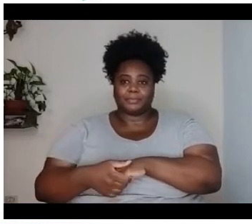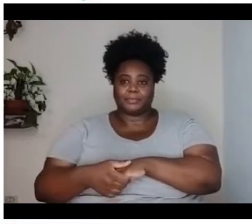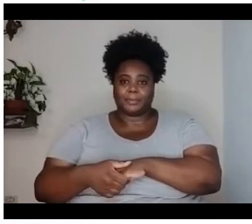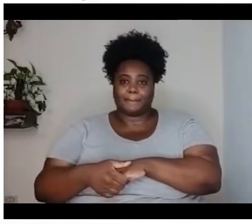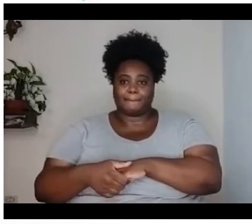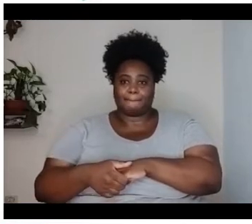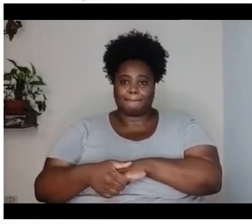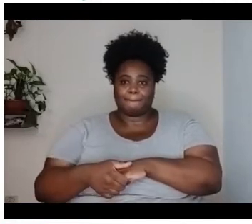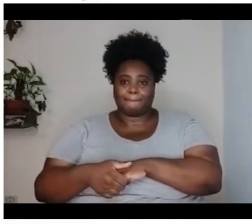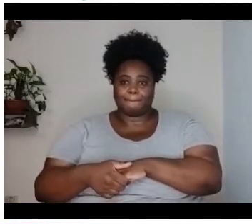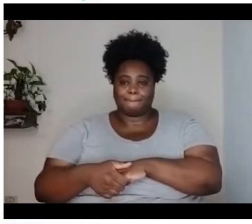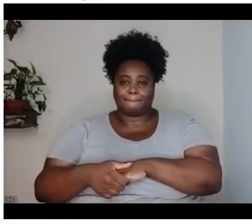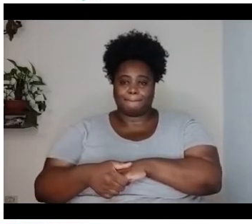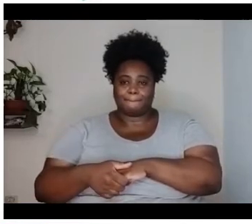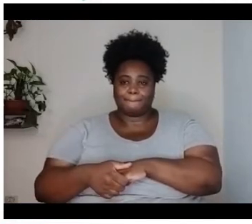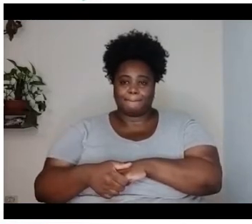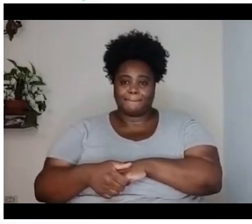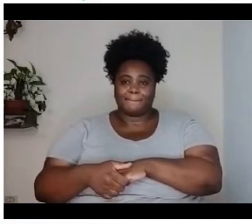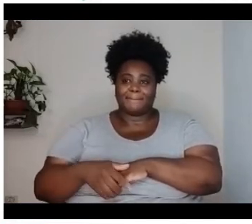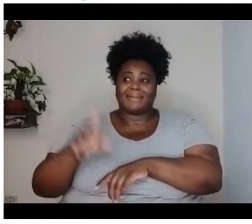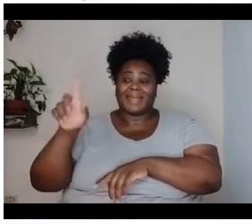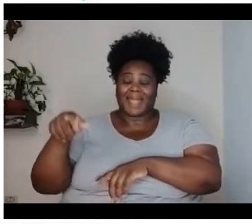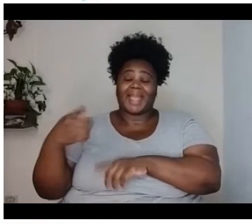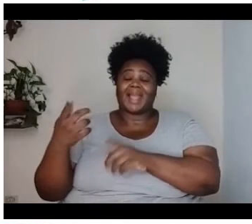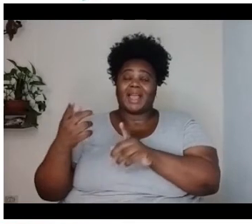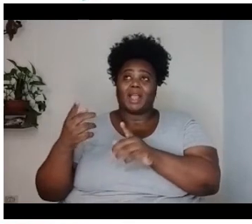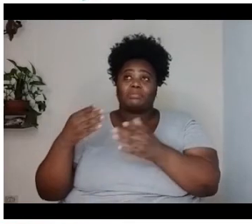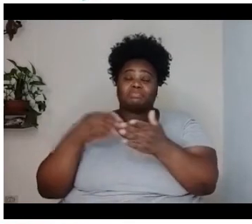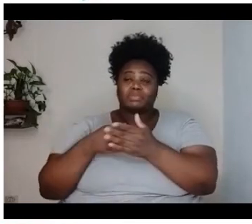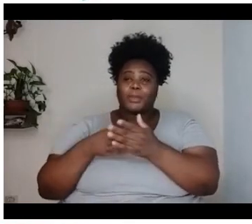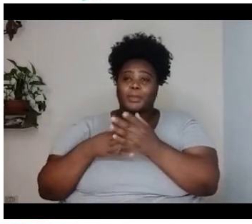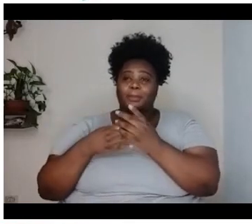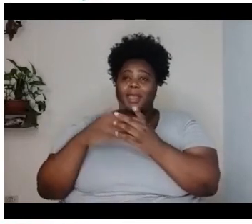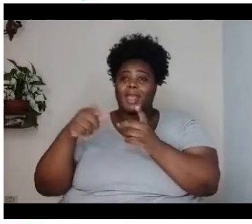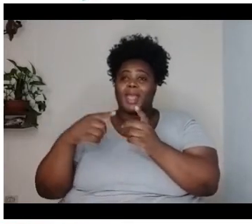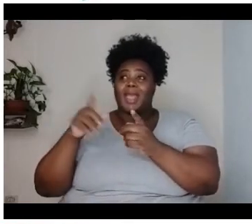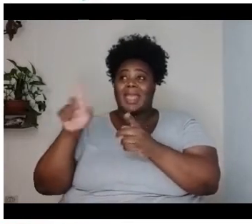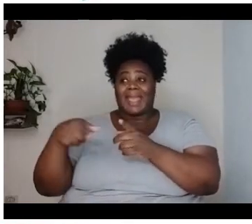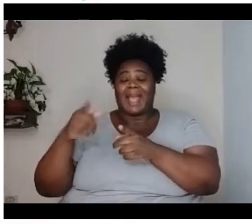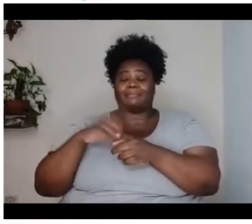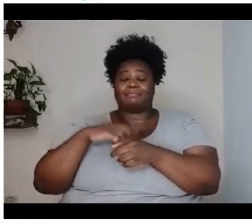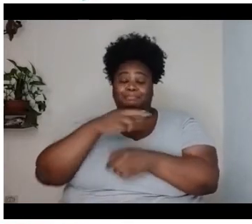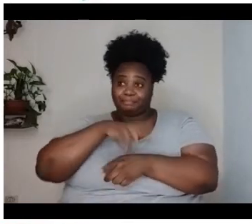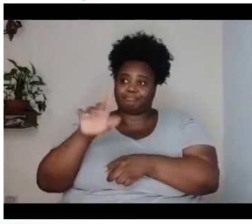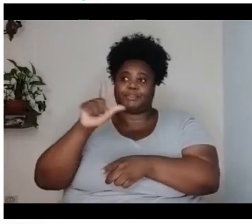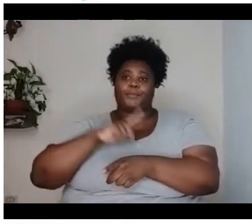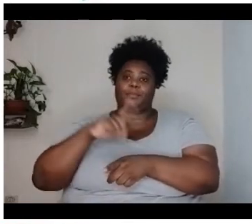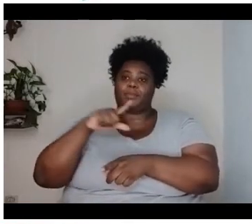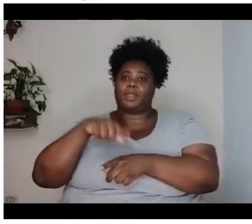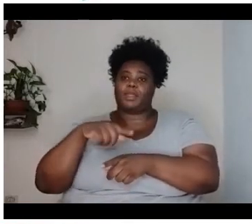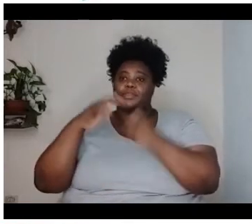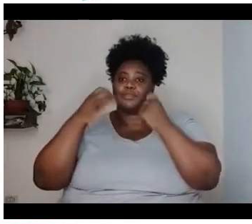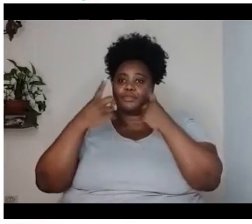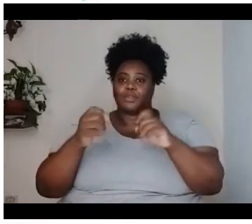um cobertor de muita violência, né? Historicamente, sempre foi, né? Mas só que a gente está no século XXI,